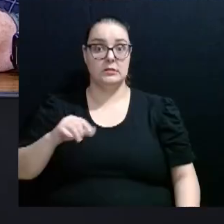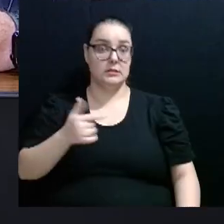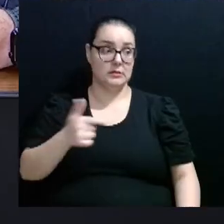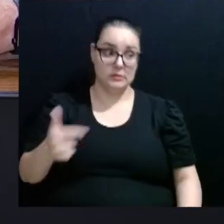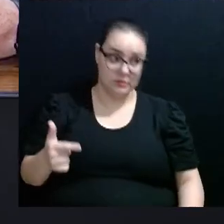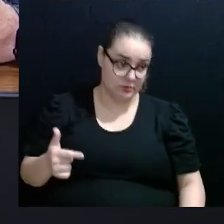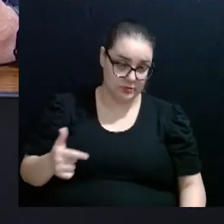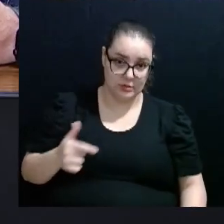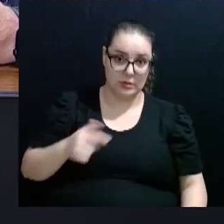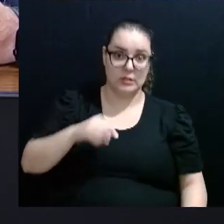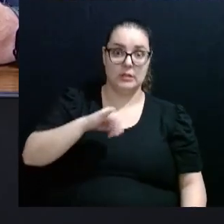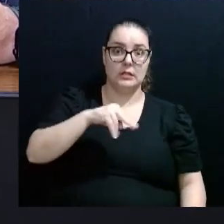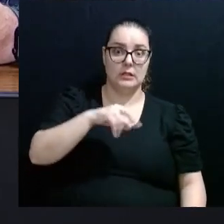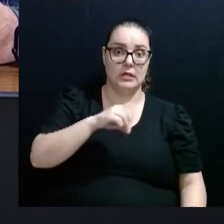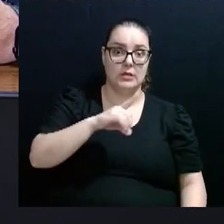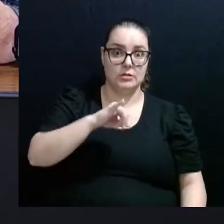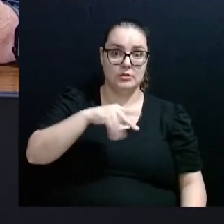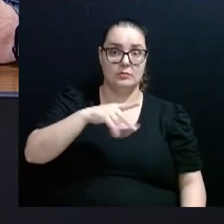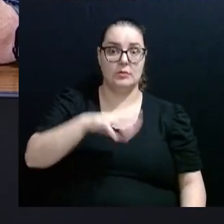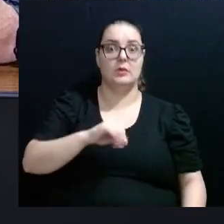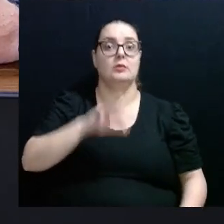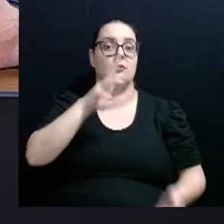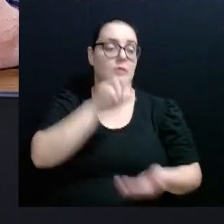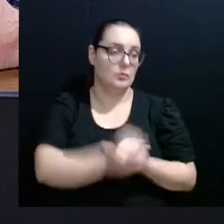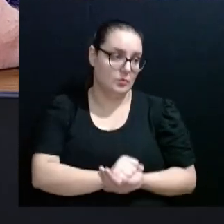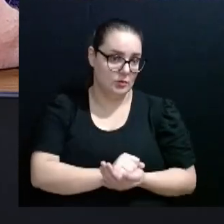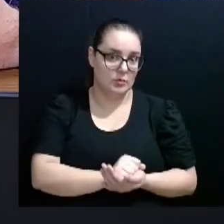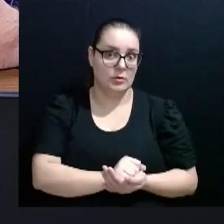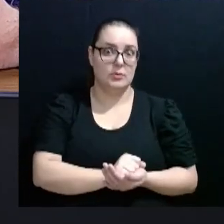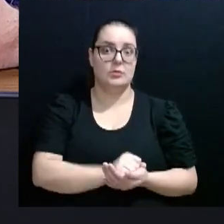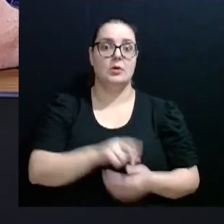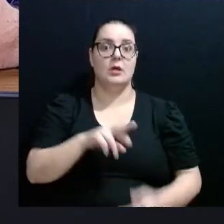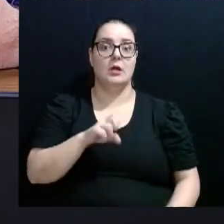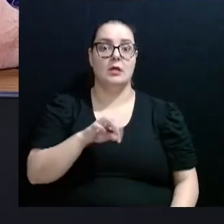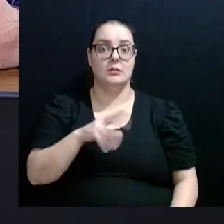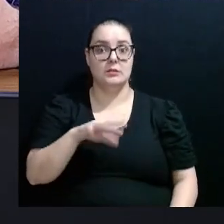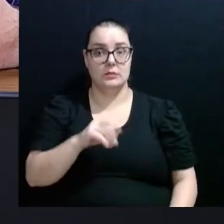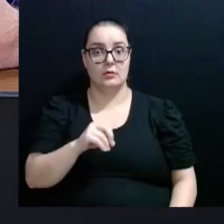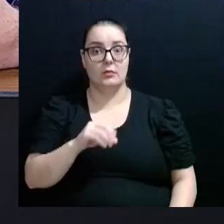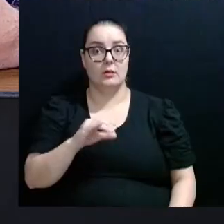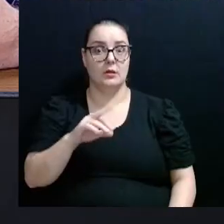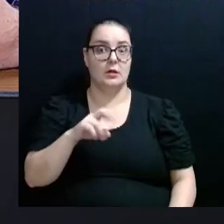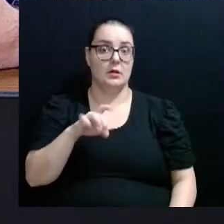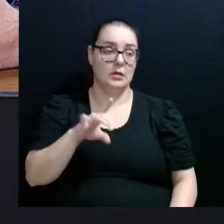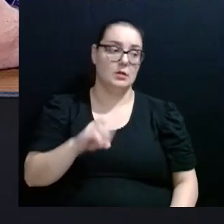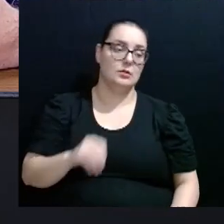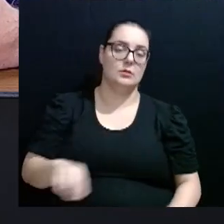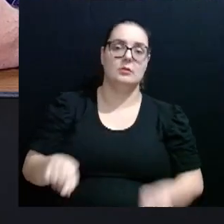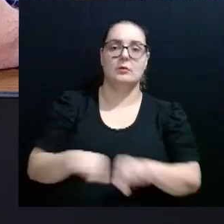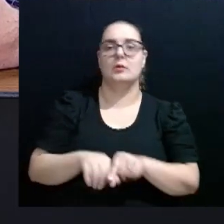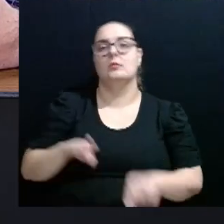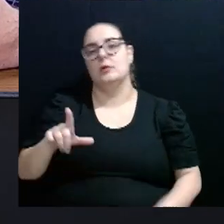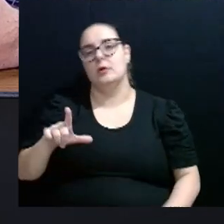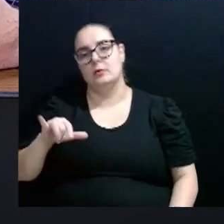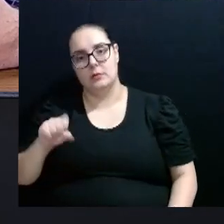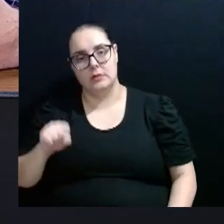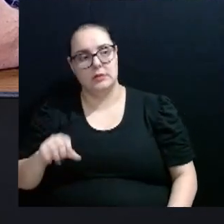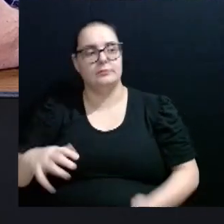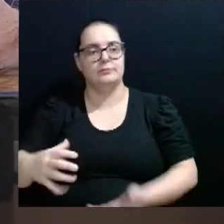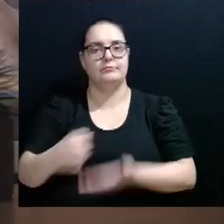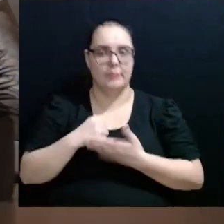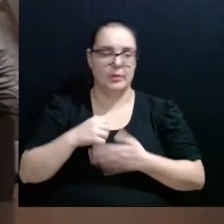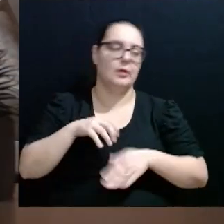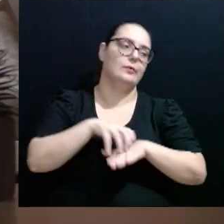seu nome no cadastro, né, de restrição ao crédito, você também, numa blitz, você tem apreensão do veículo, né?